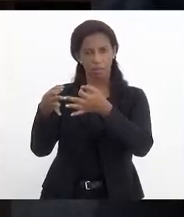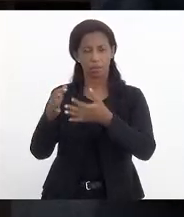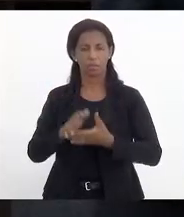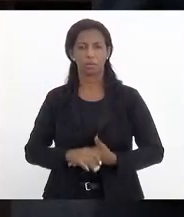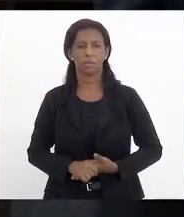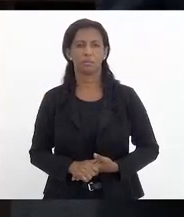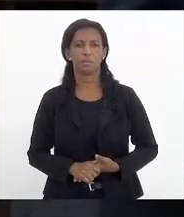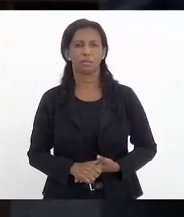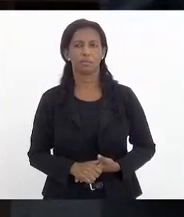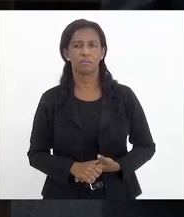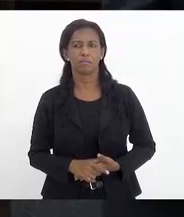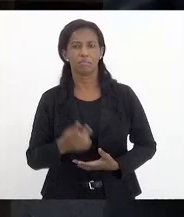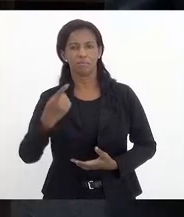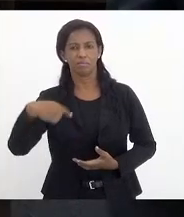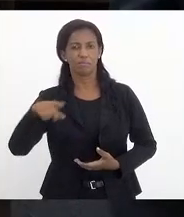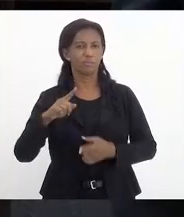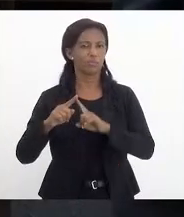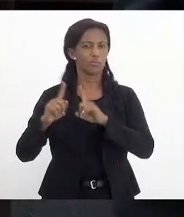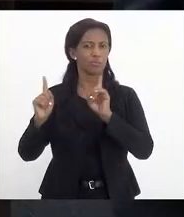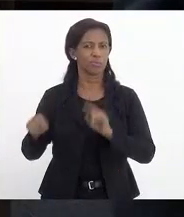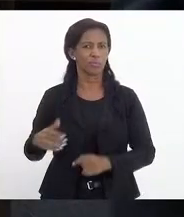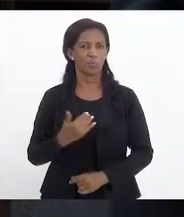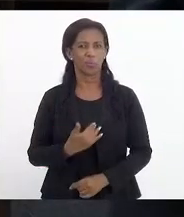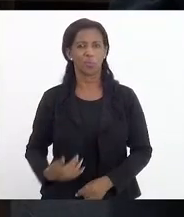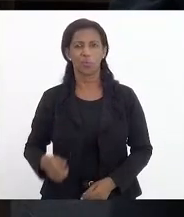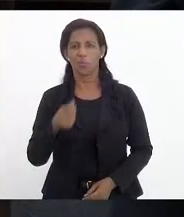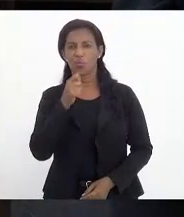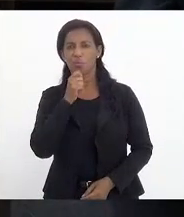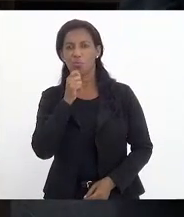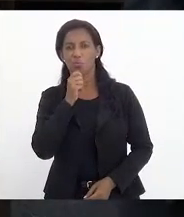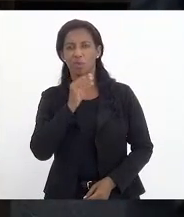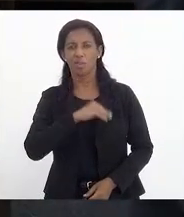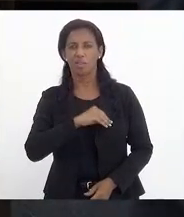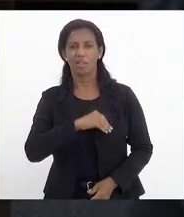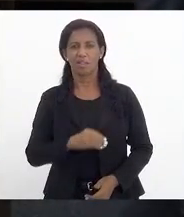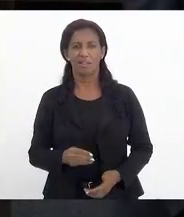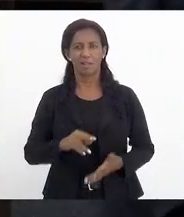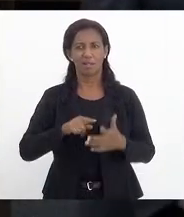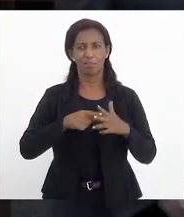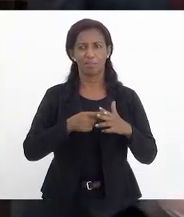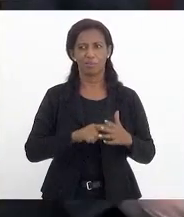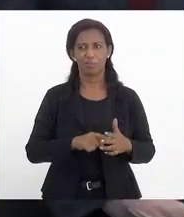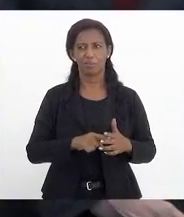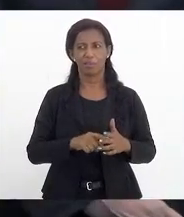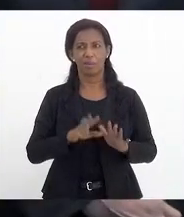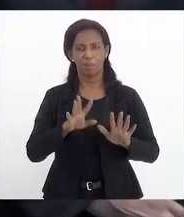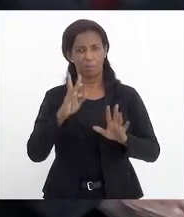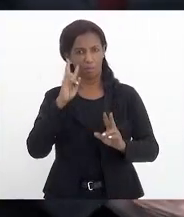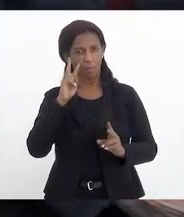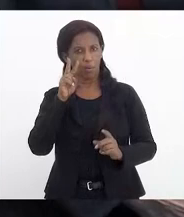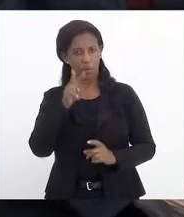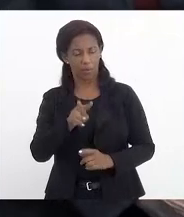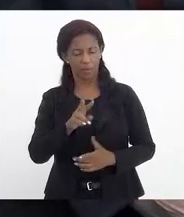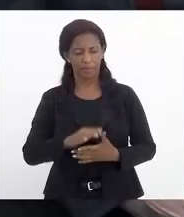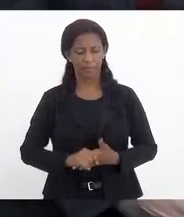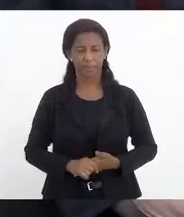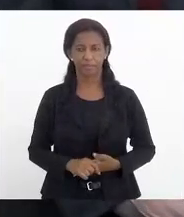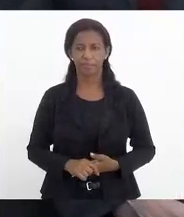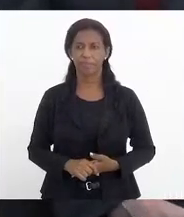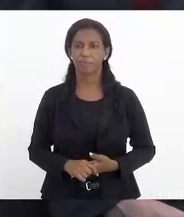que os funcionários públicos não tenham reposição salarial. Mas olha só, senhor presidente,